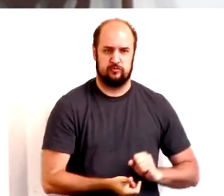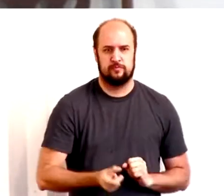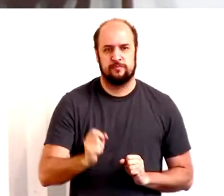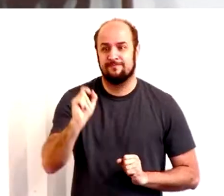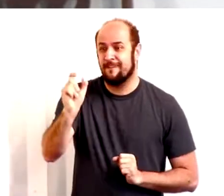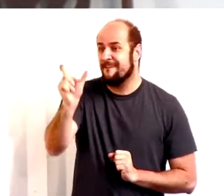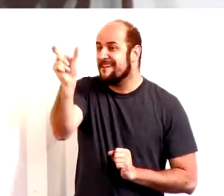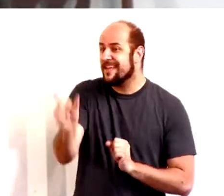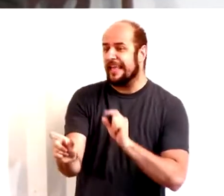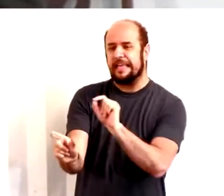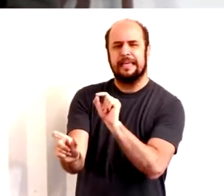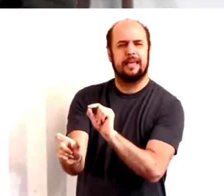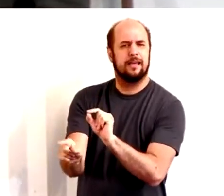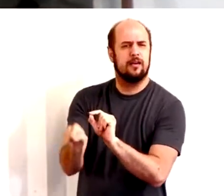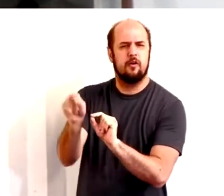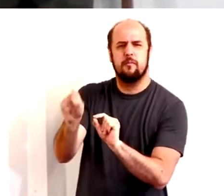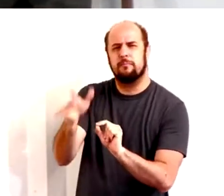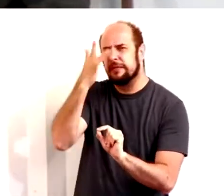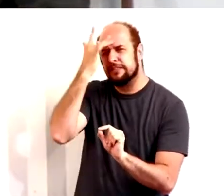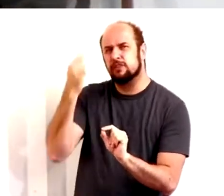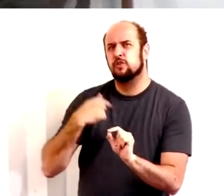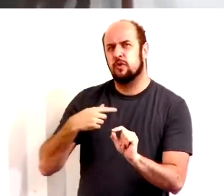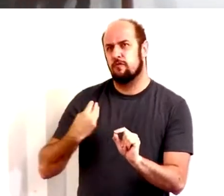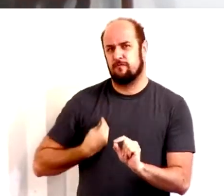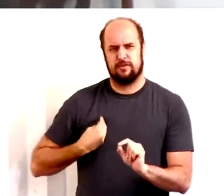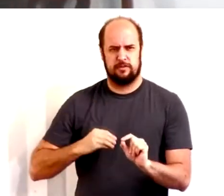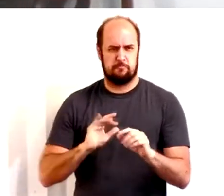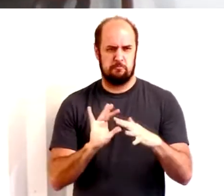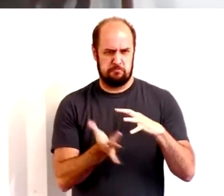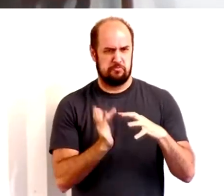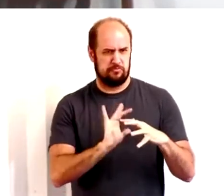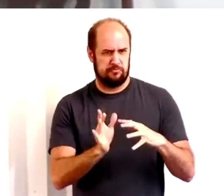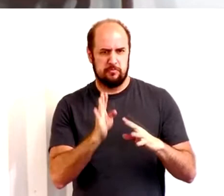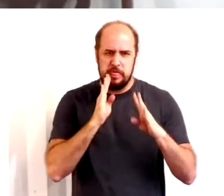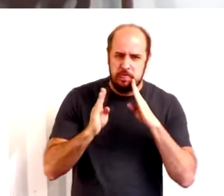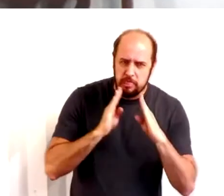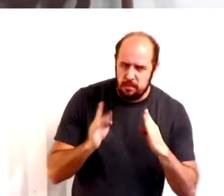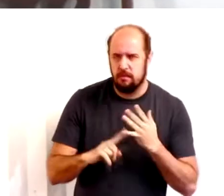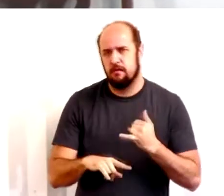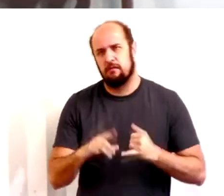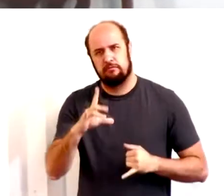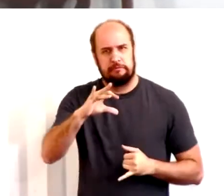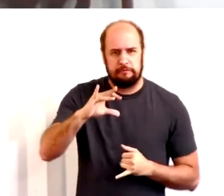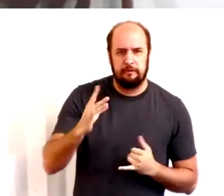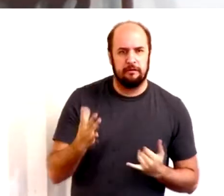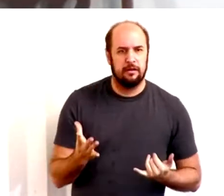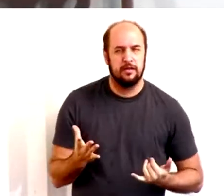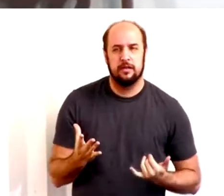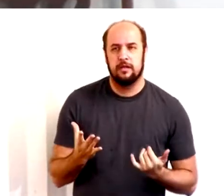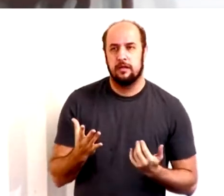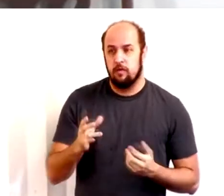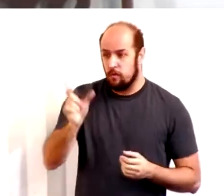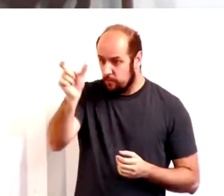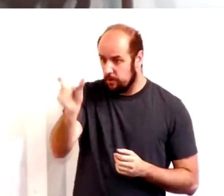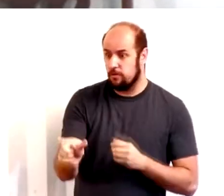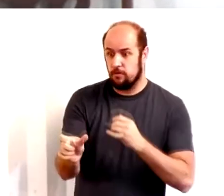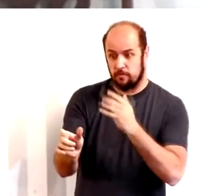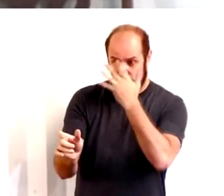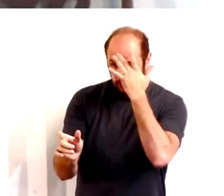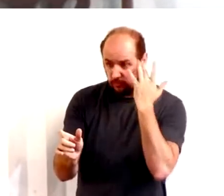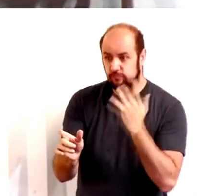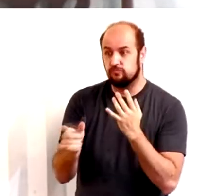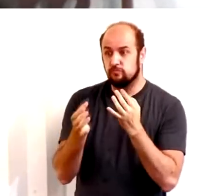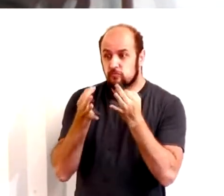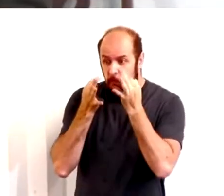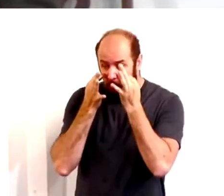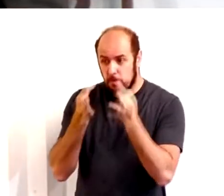Quem é aquele que você segue nas suas redes sociais e que de fato é alguém que você não só